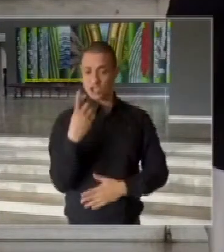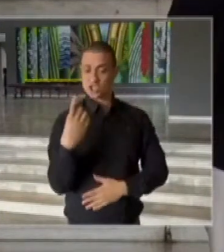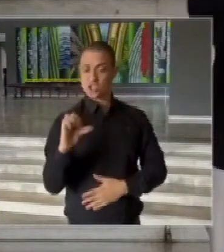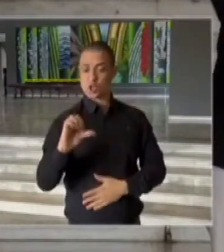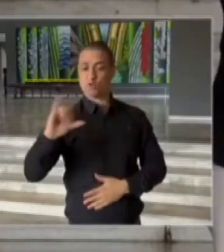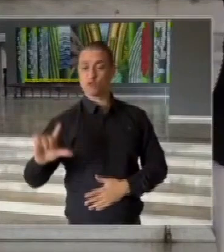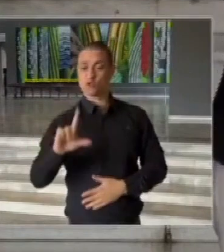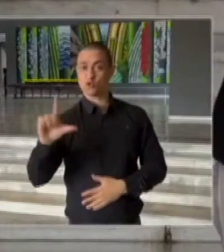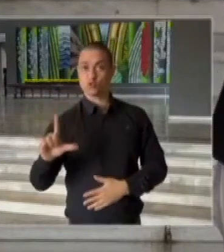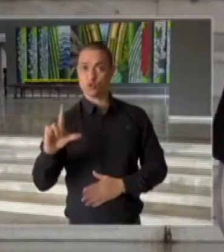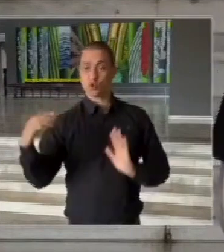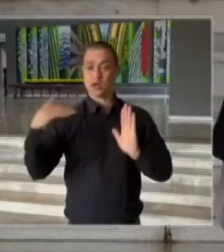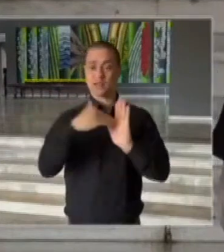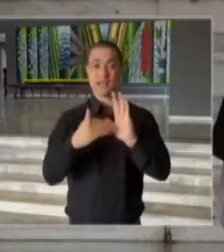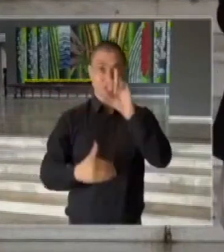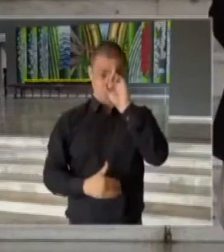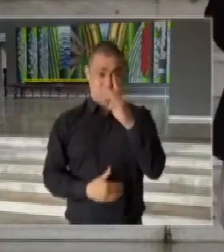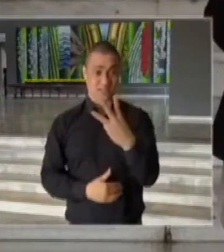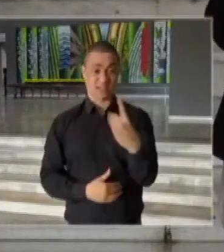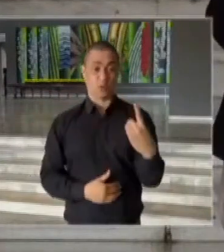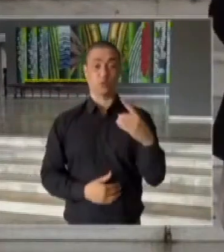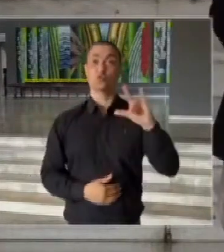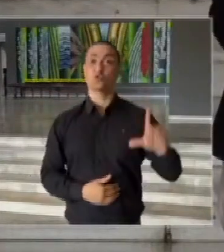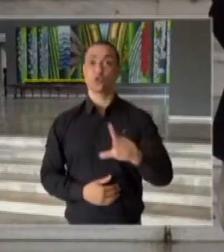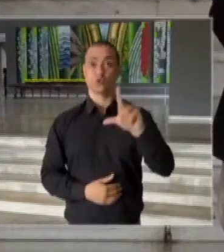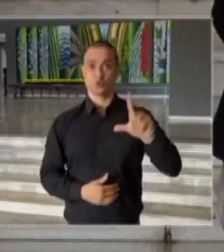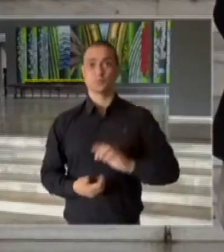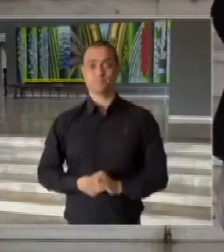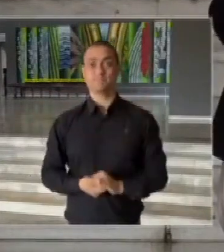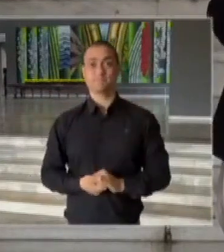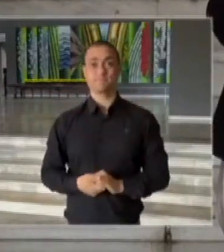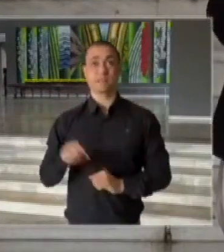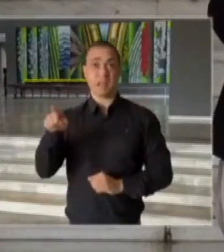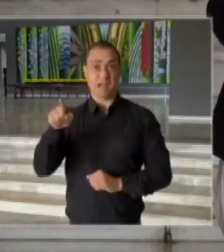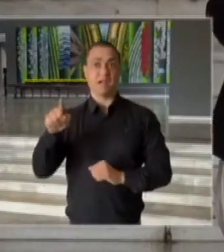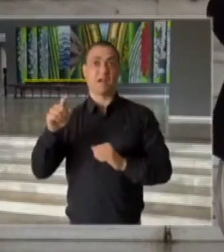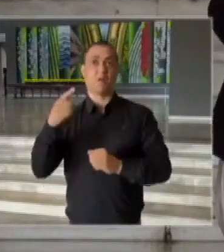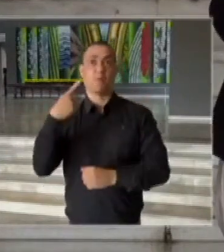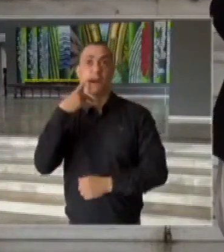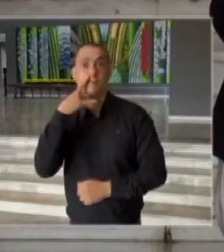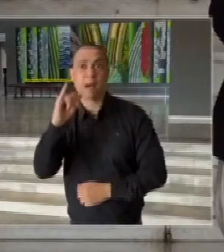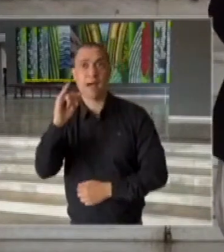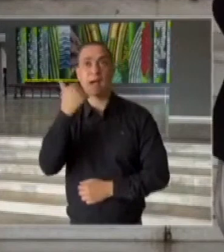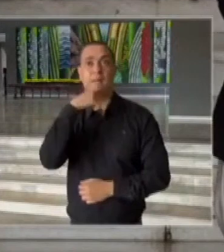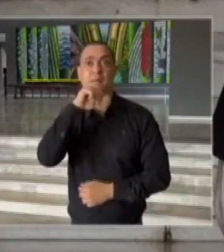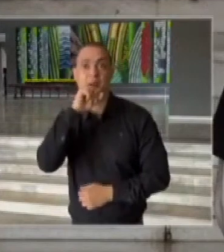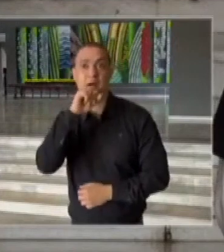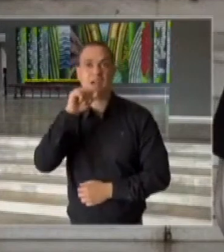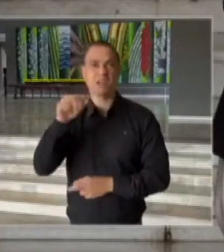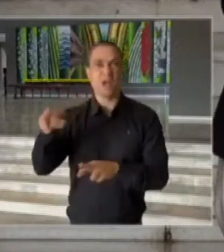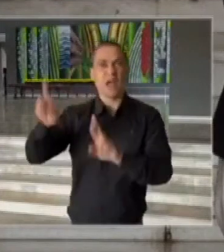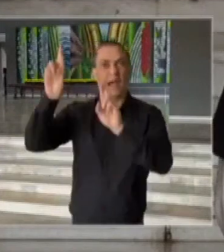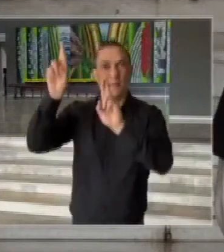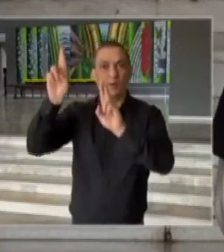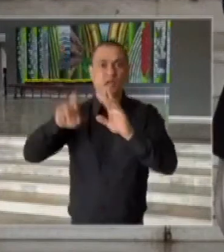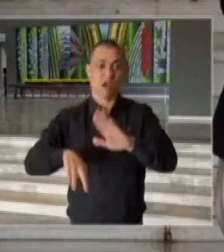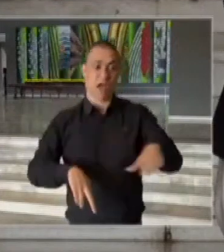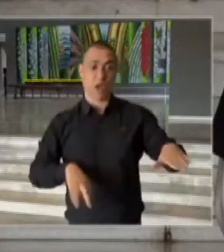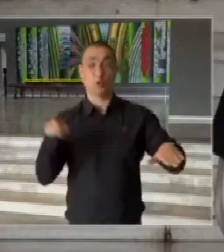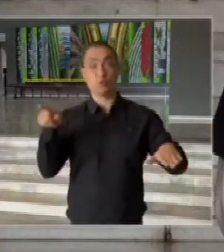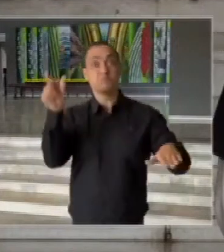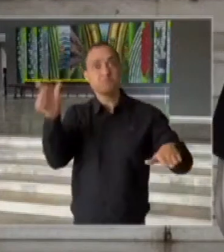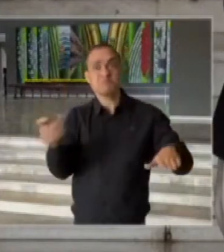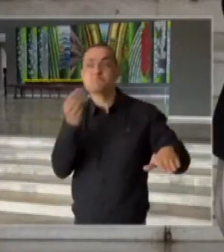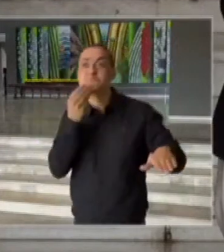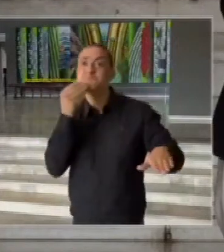até 31 de julho. Os pais e responsáveis pelos alunos serão os